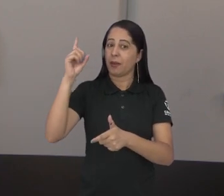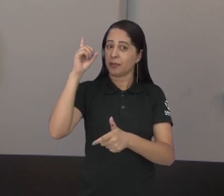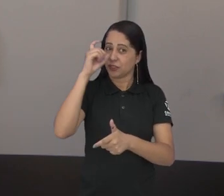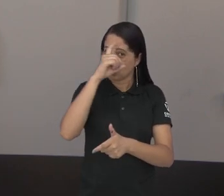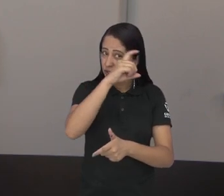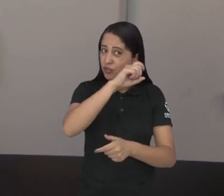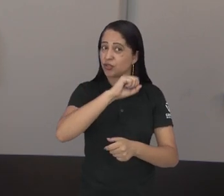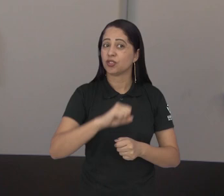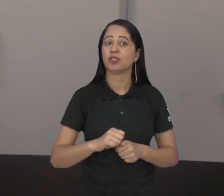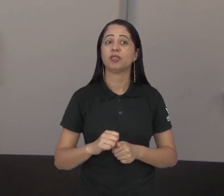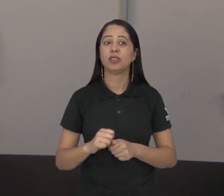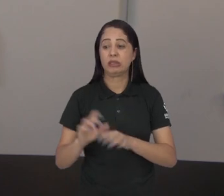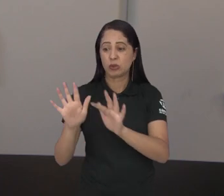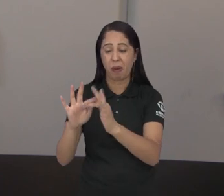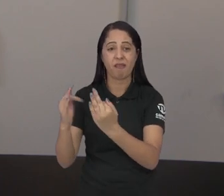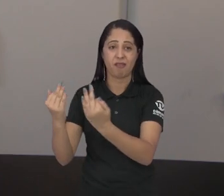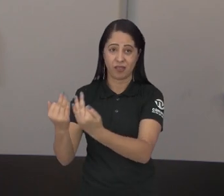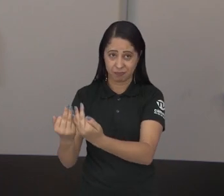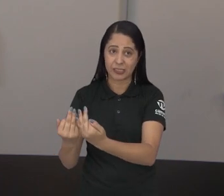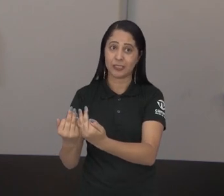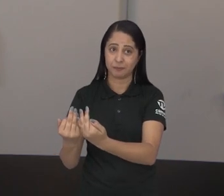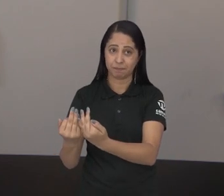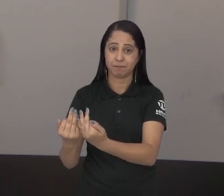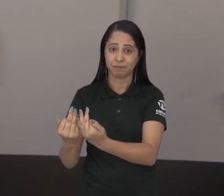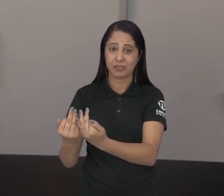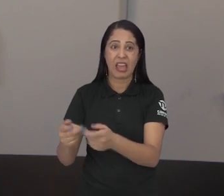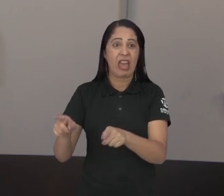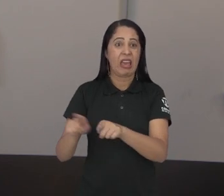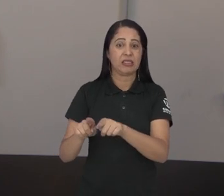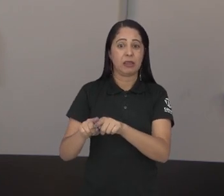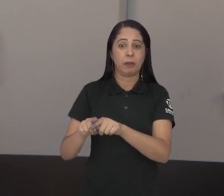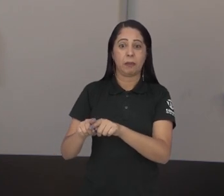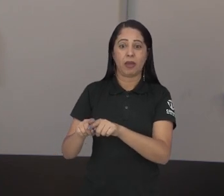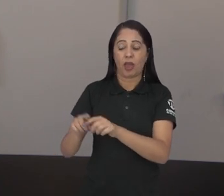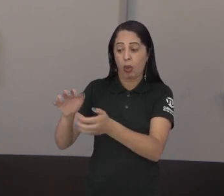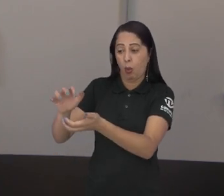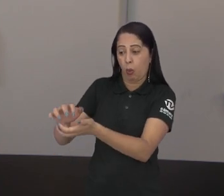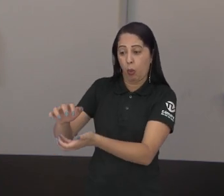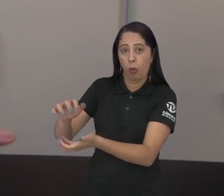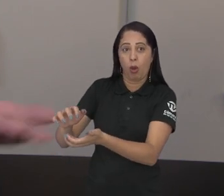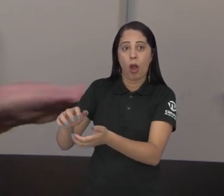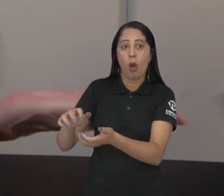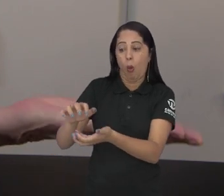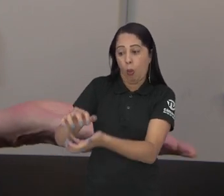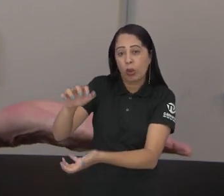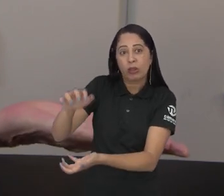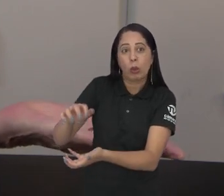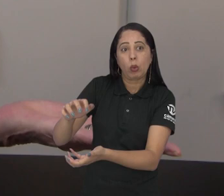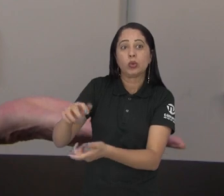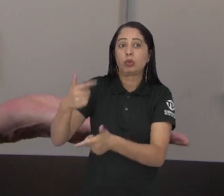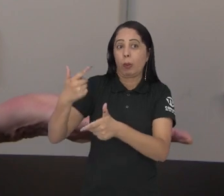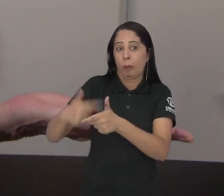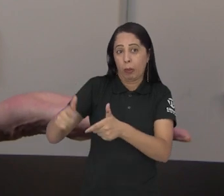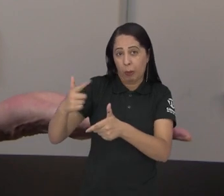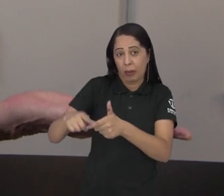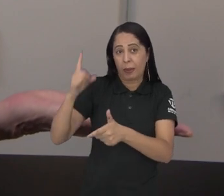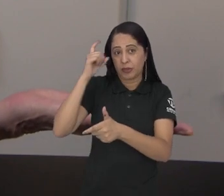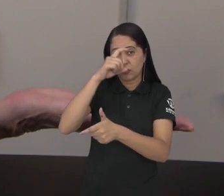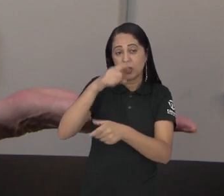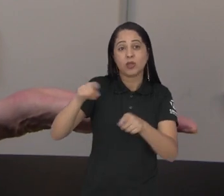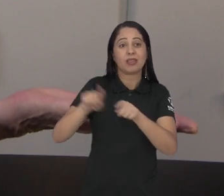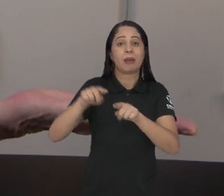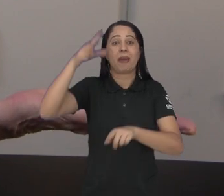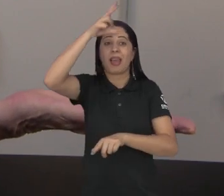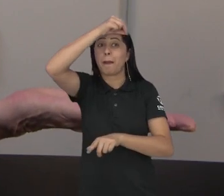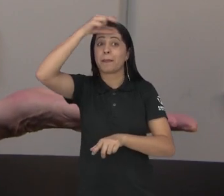desesperador para as famílias ficar desesperador para poder poder público também que